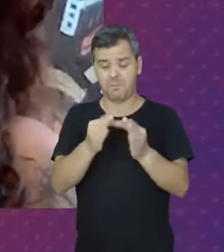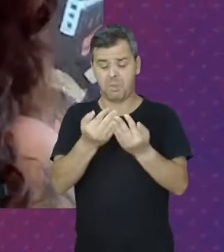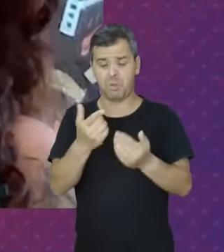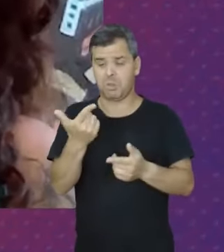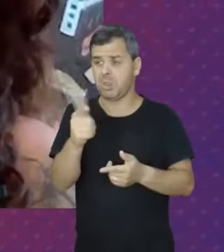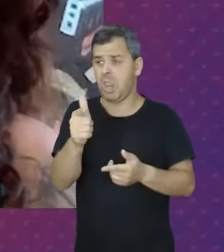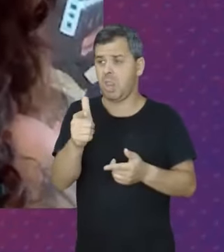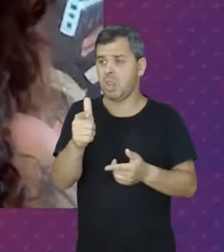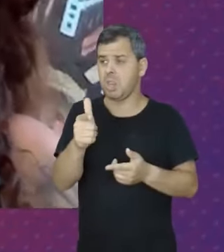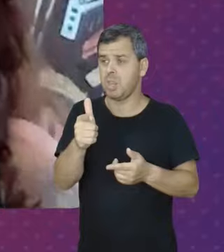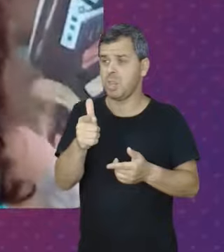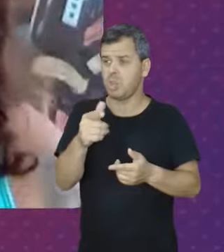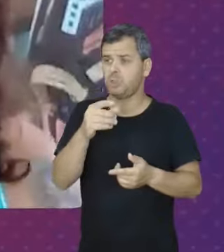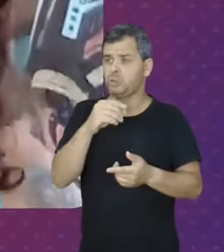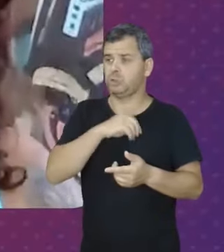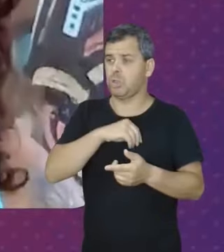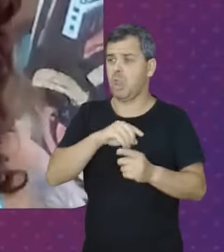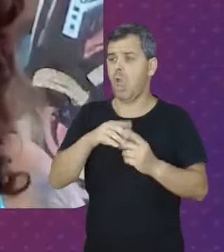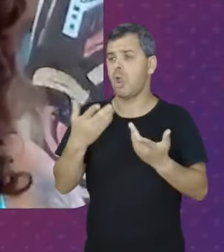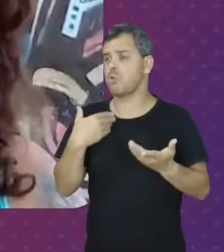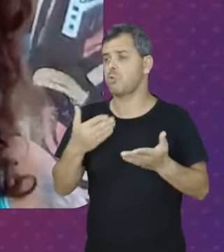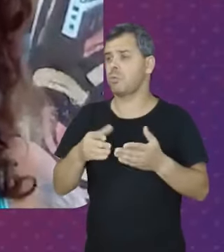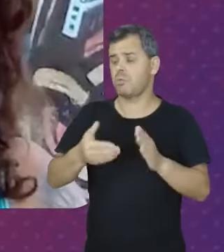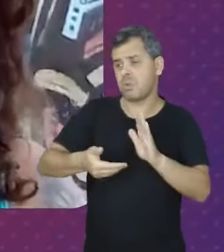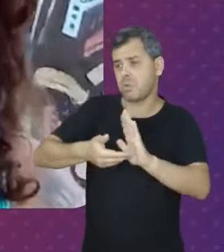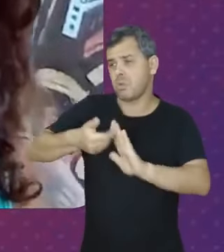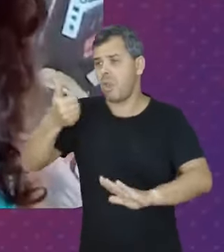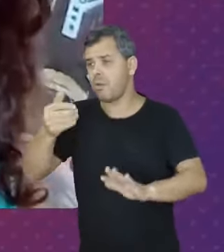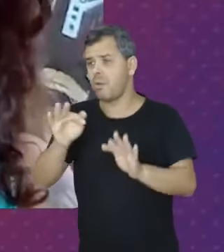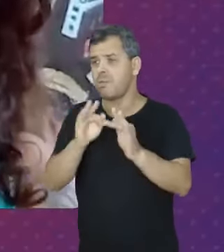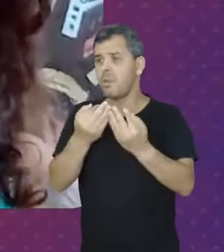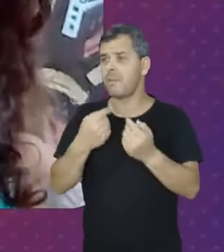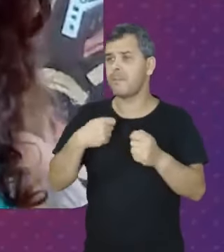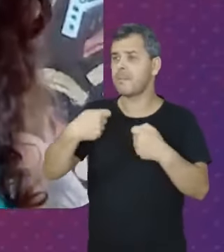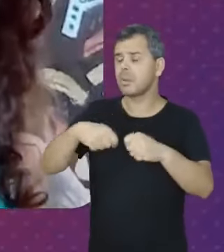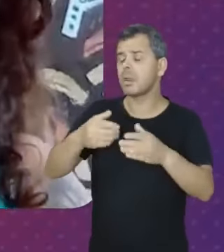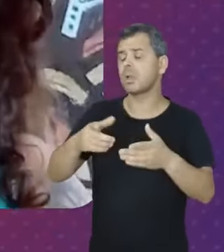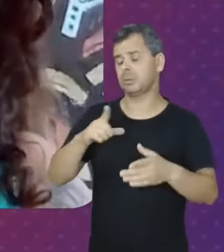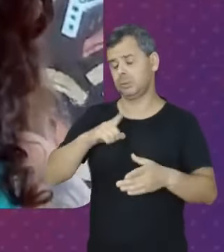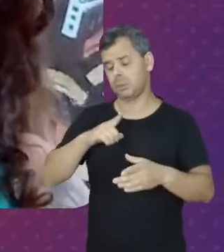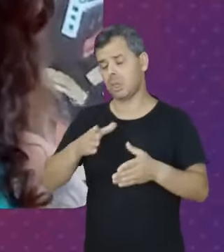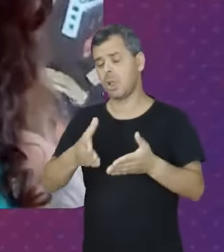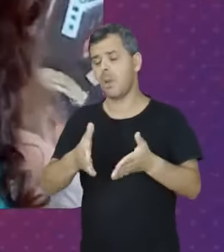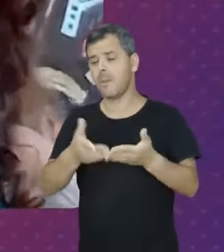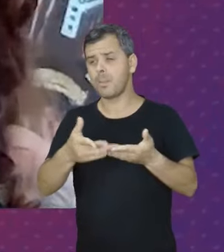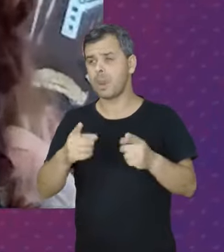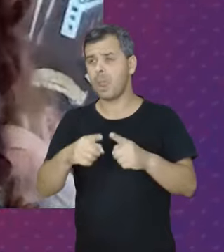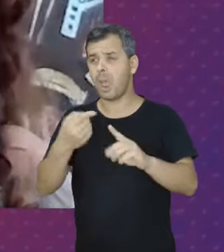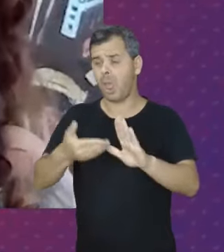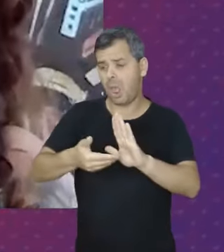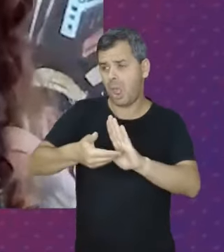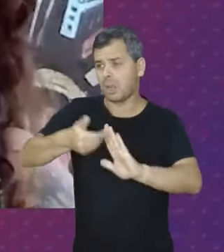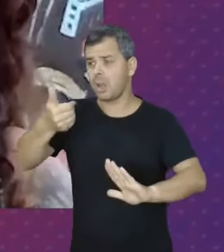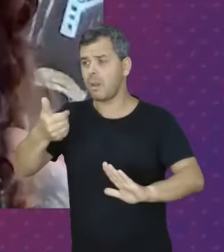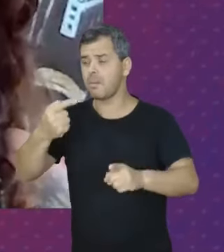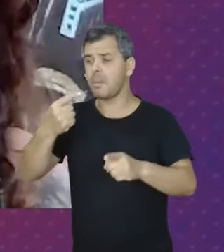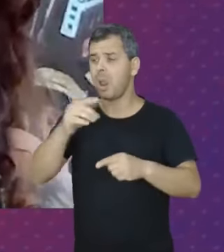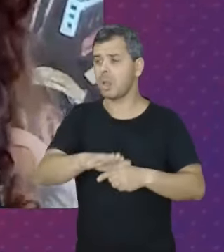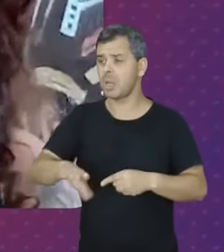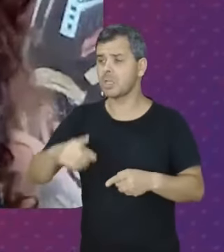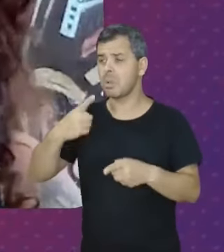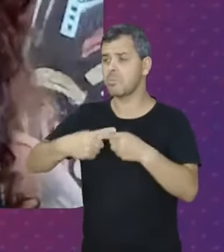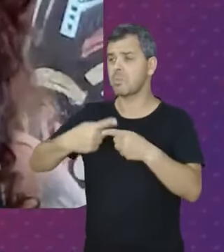condições, ela tinha seus filhos retirados. Não tinha a questão da pobreza, e aí era retirado